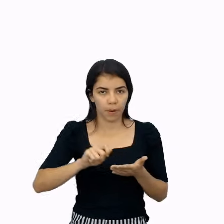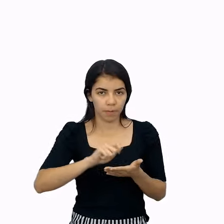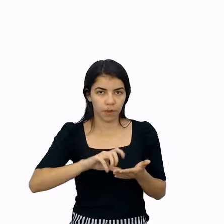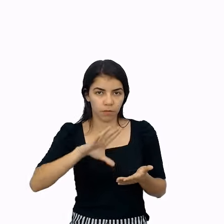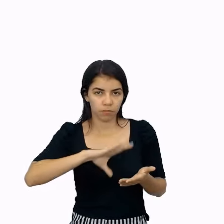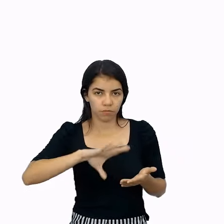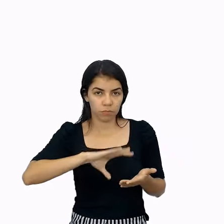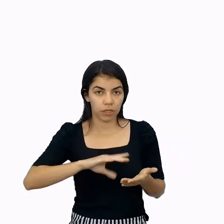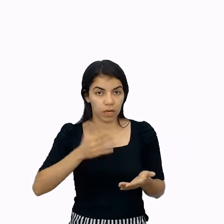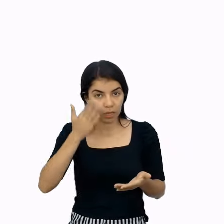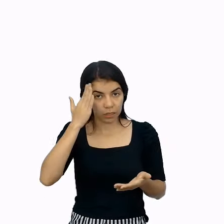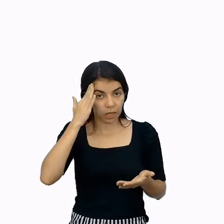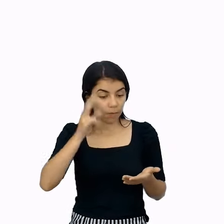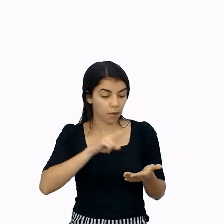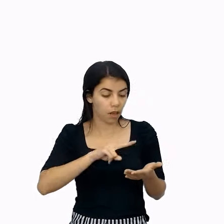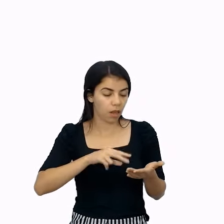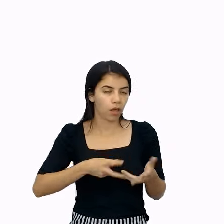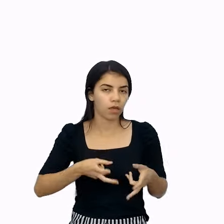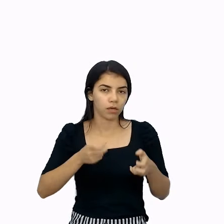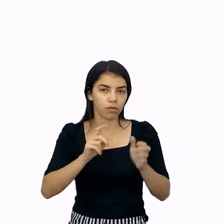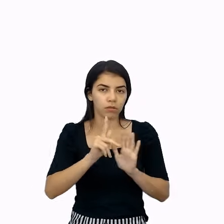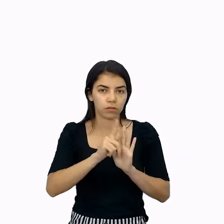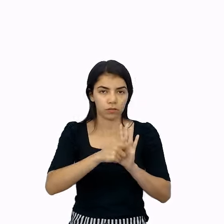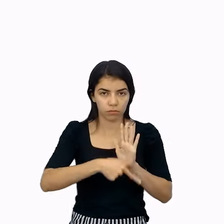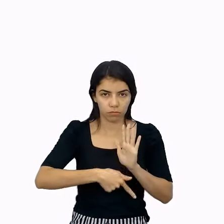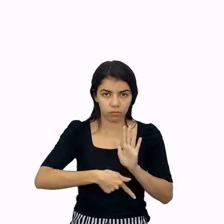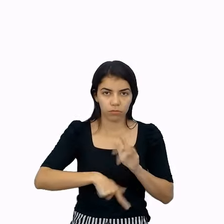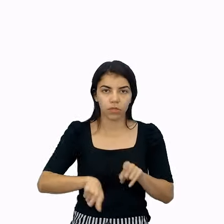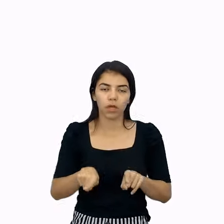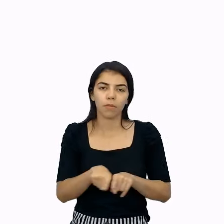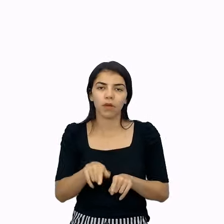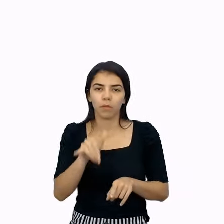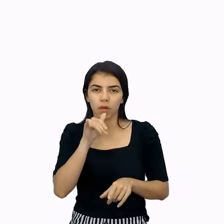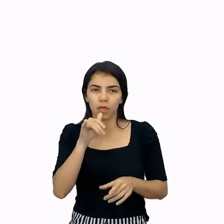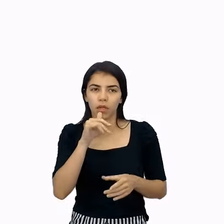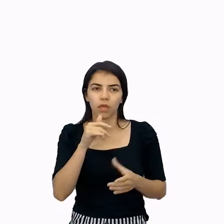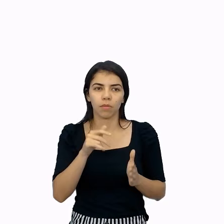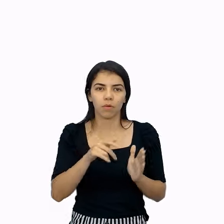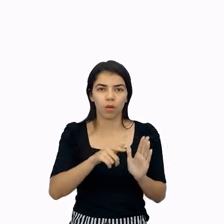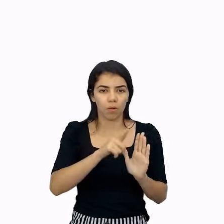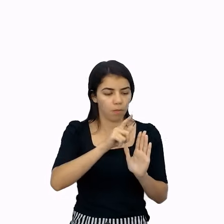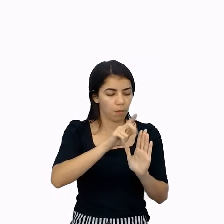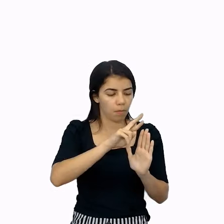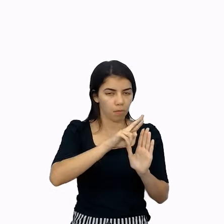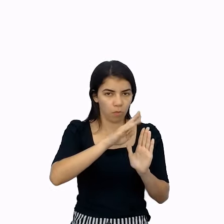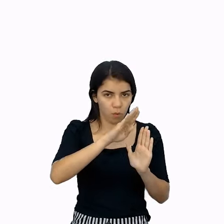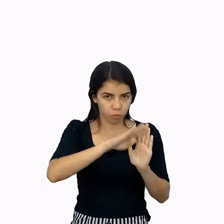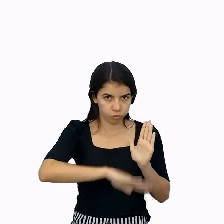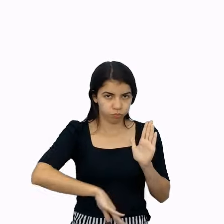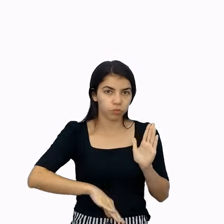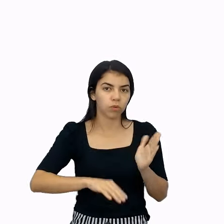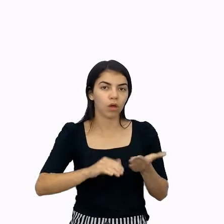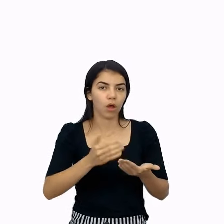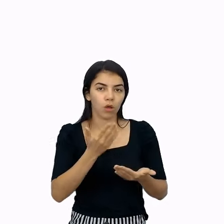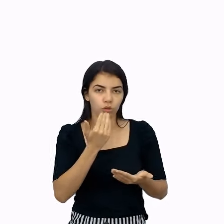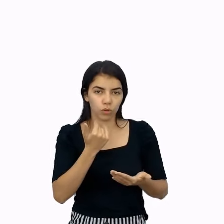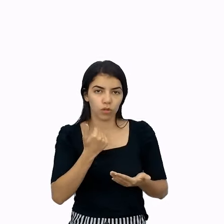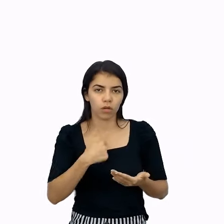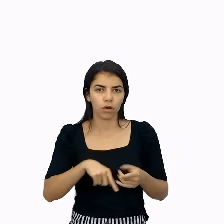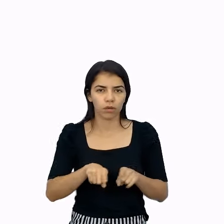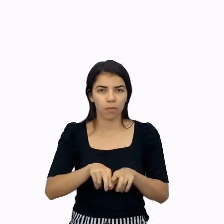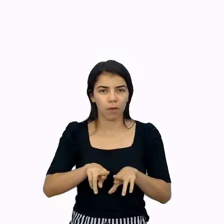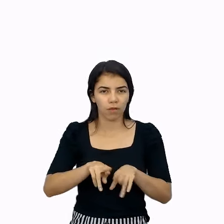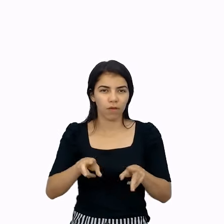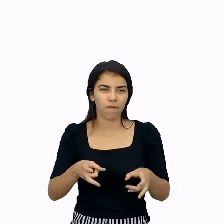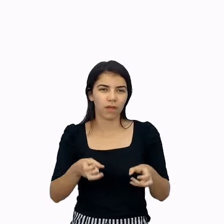materna reconhece, né, esses gêneros. Pode ser também uma receita de culinária, ele sabe diferenciar de uma receita médica,